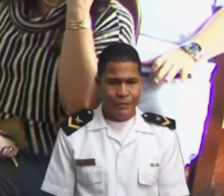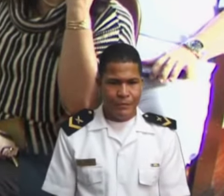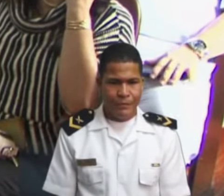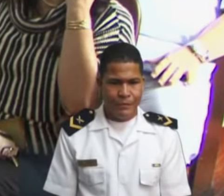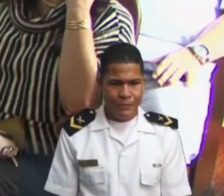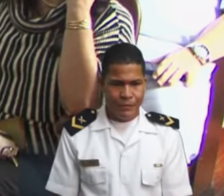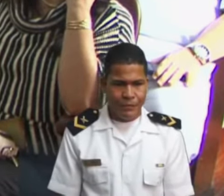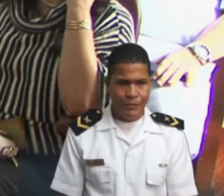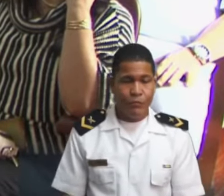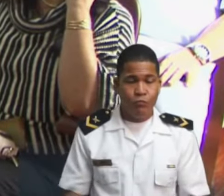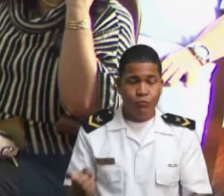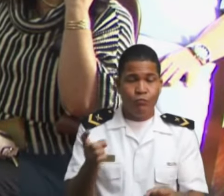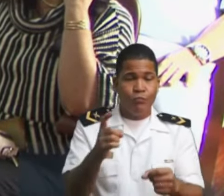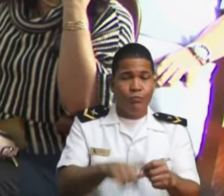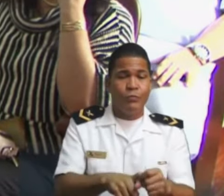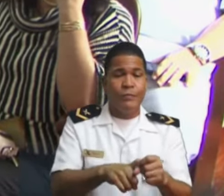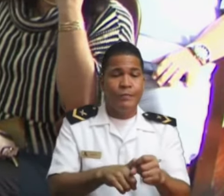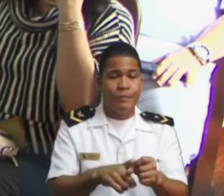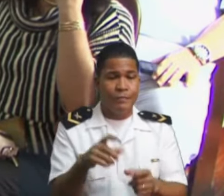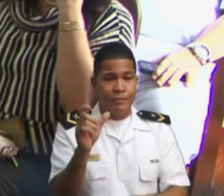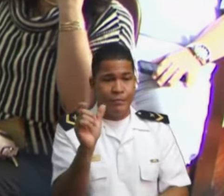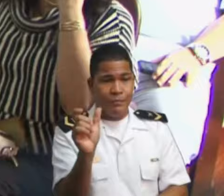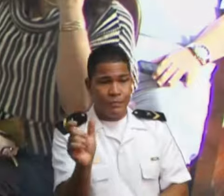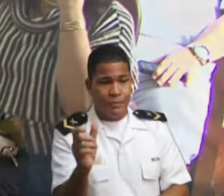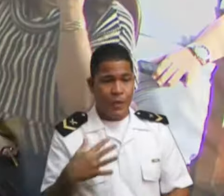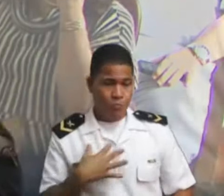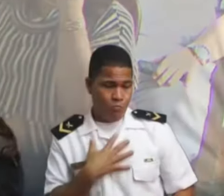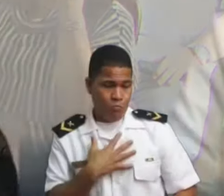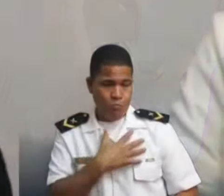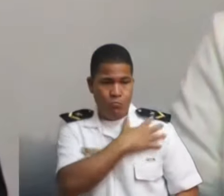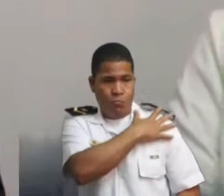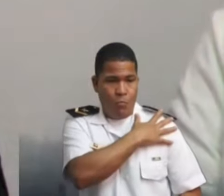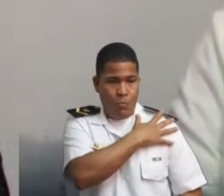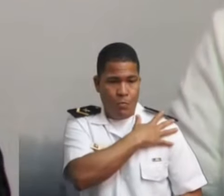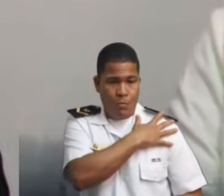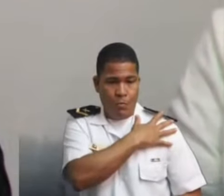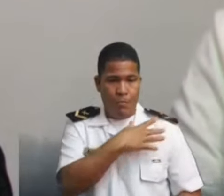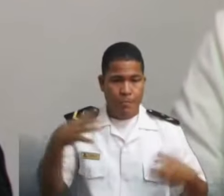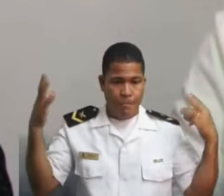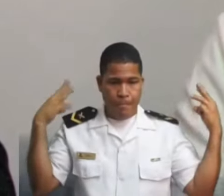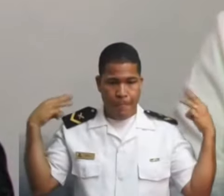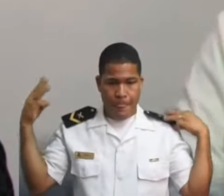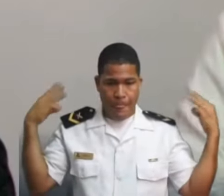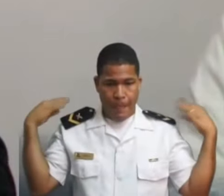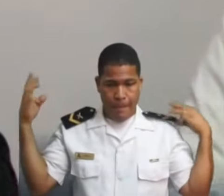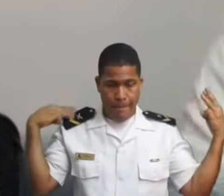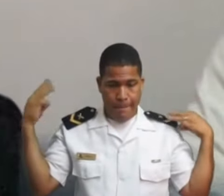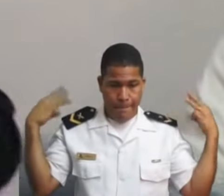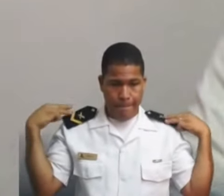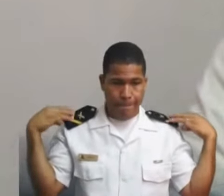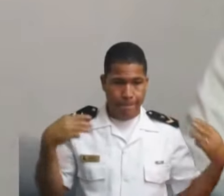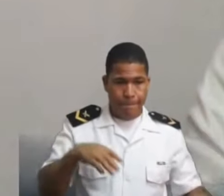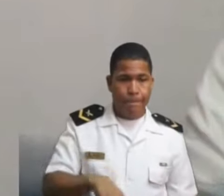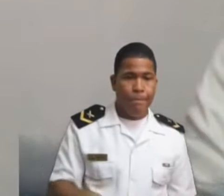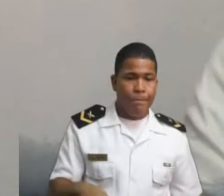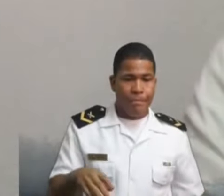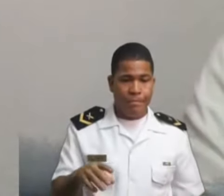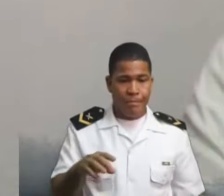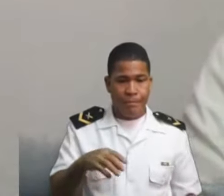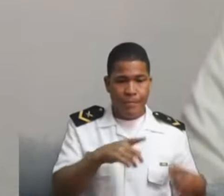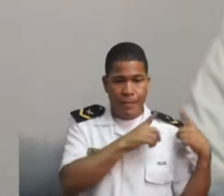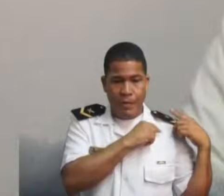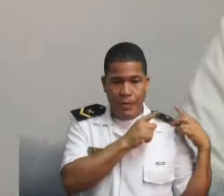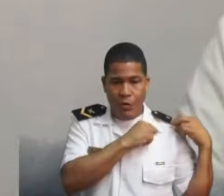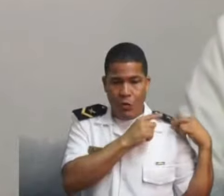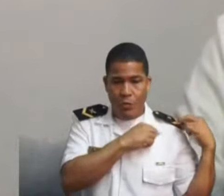Retorno a palavra ao senhor comandante da Marinha, almirante de esquadra Marcos Sampaio Olsen,